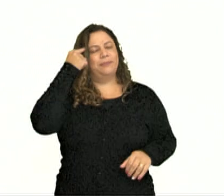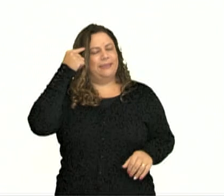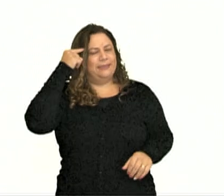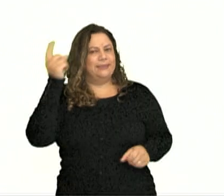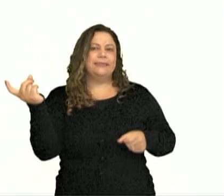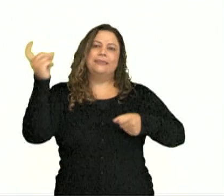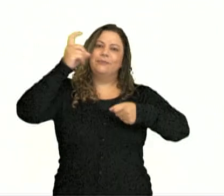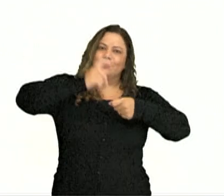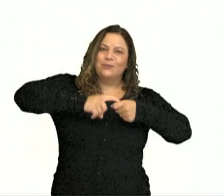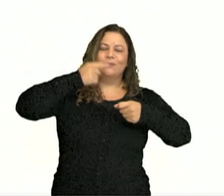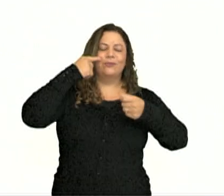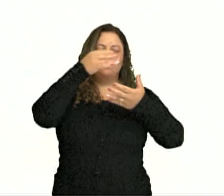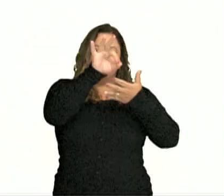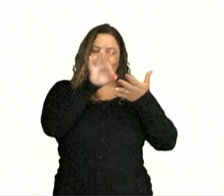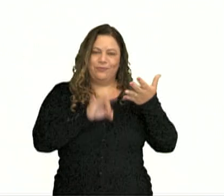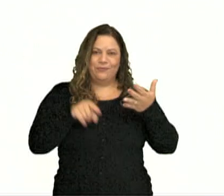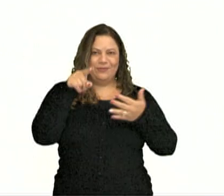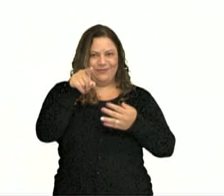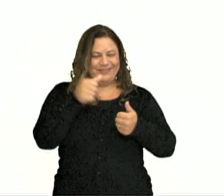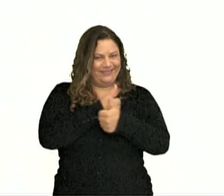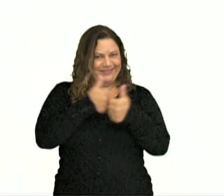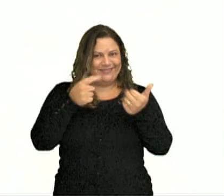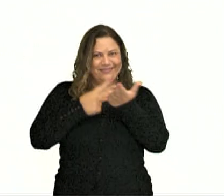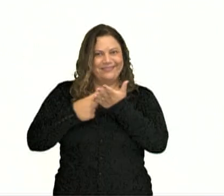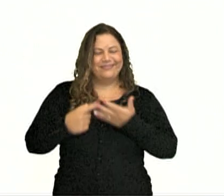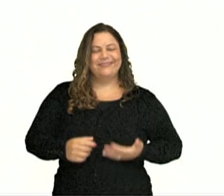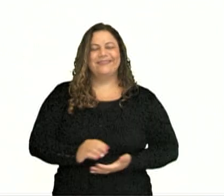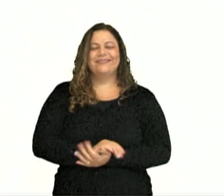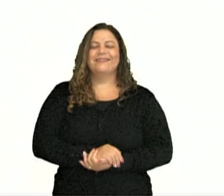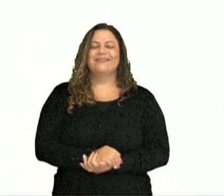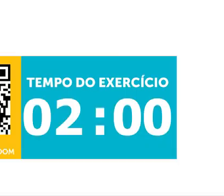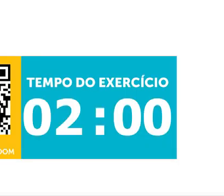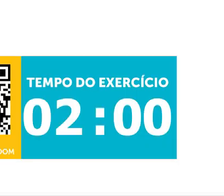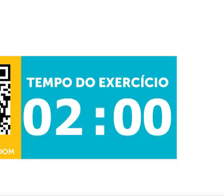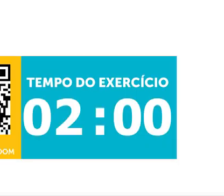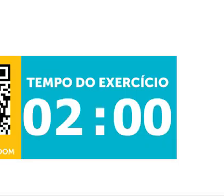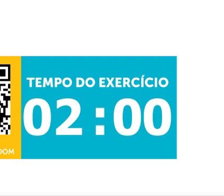daqui a pouco conferir contigo, combinado?